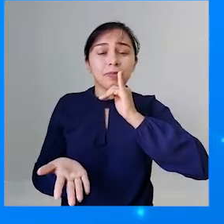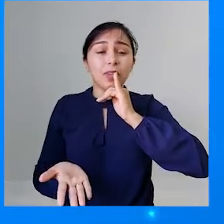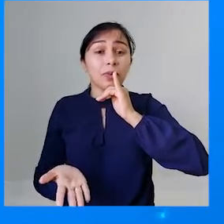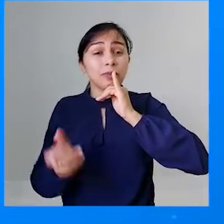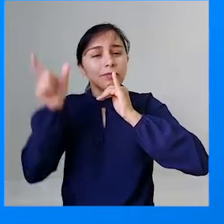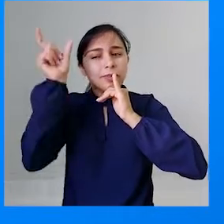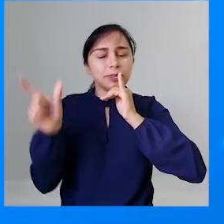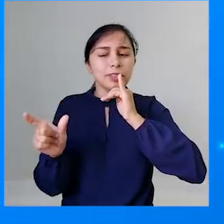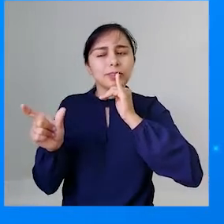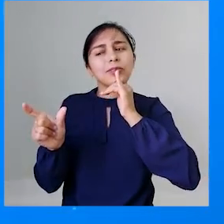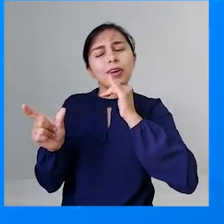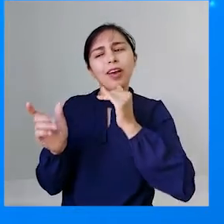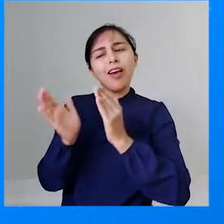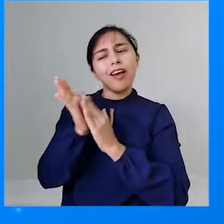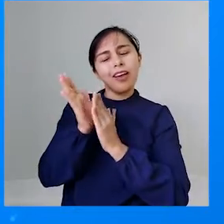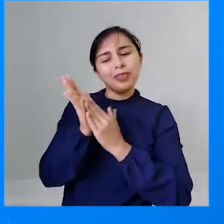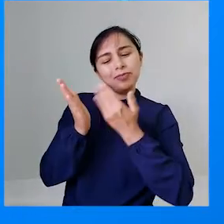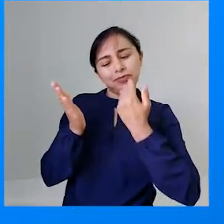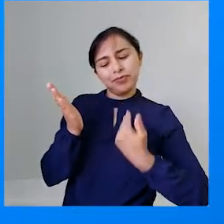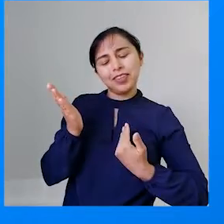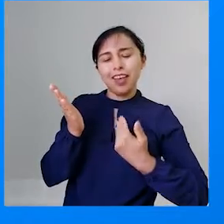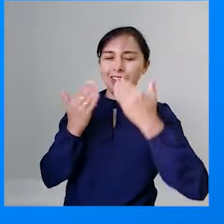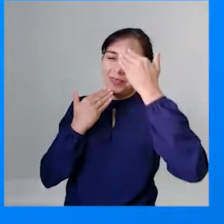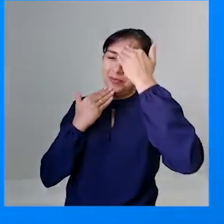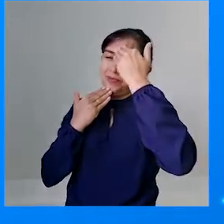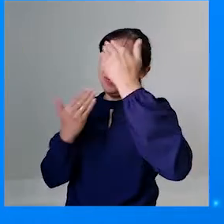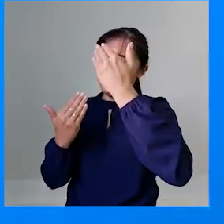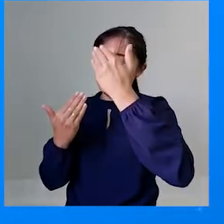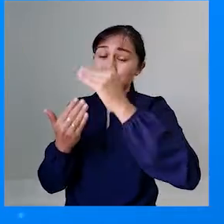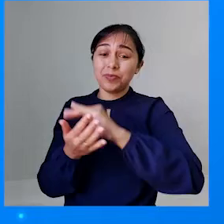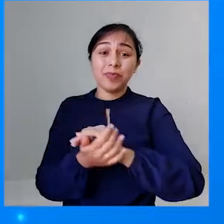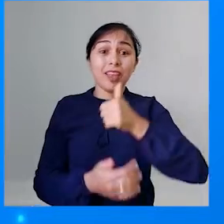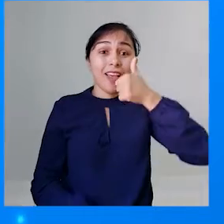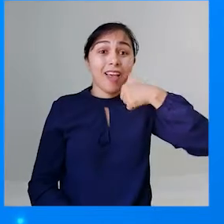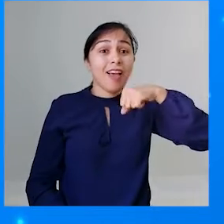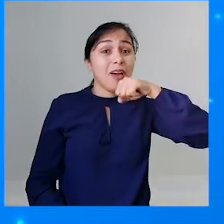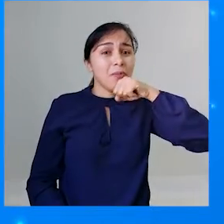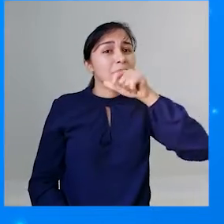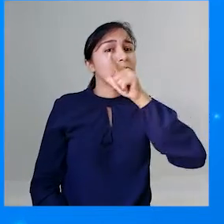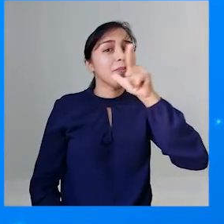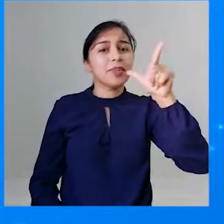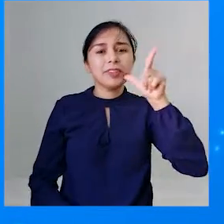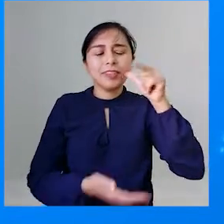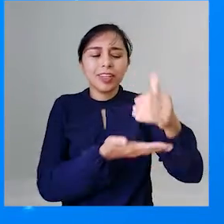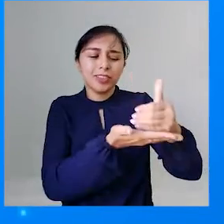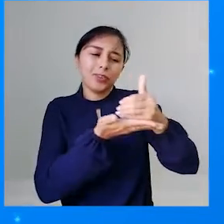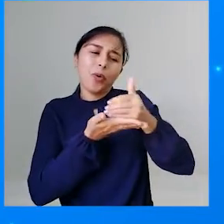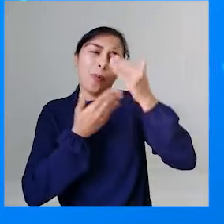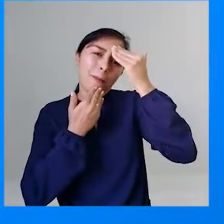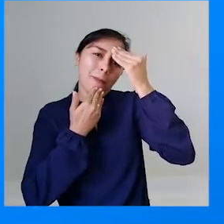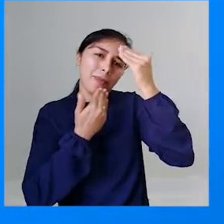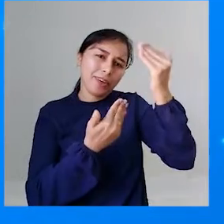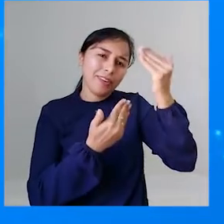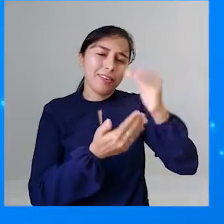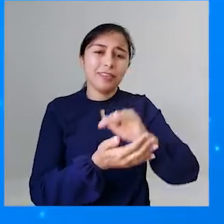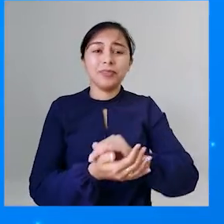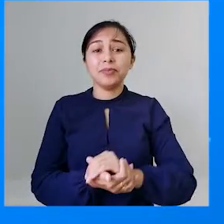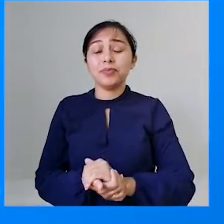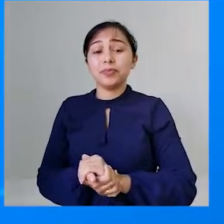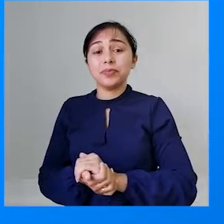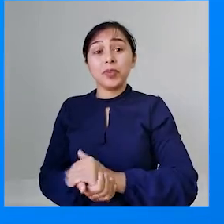um elogio falamos Obrigado quando a mamãe nos traz o lanche nós falamos Obrigado